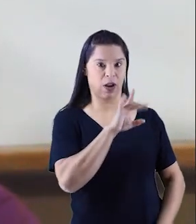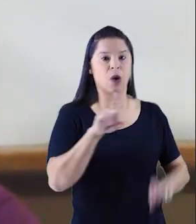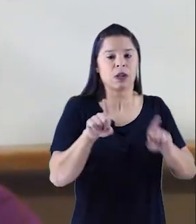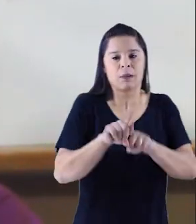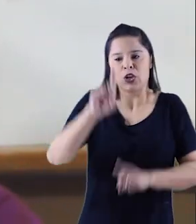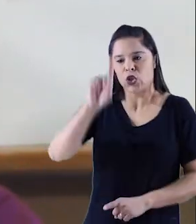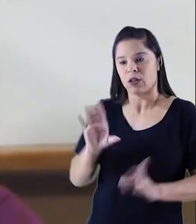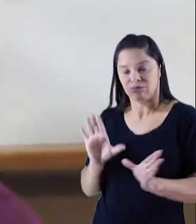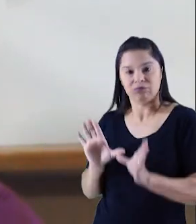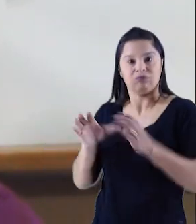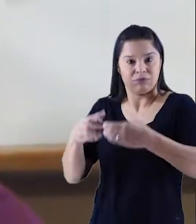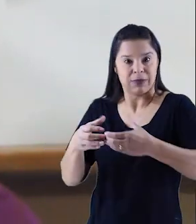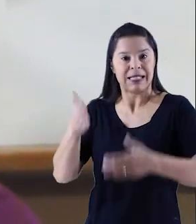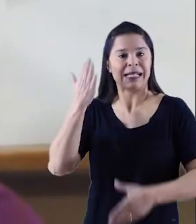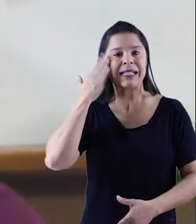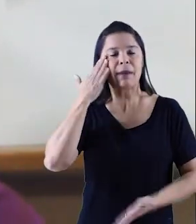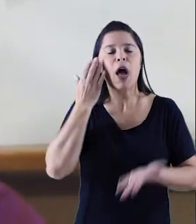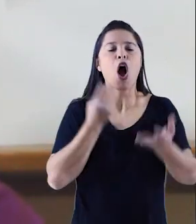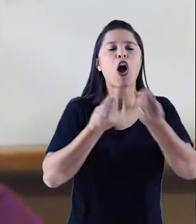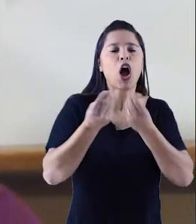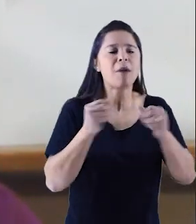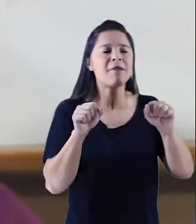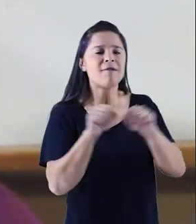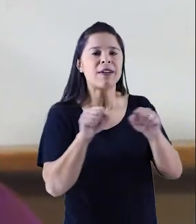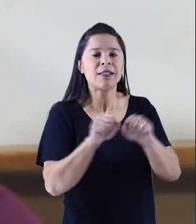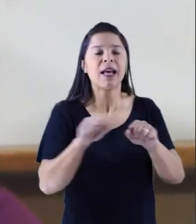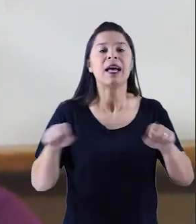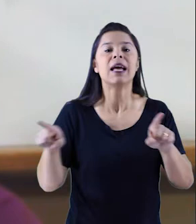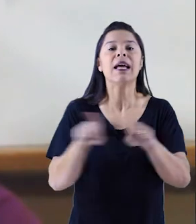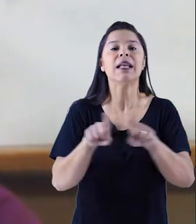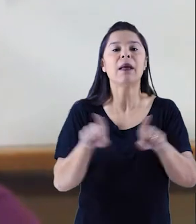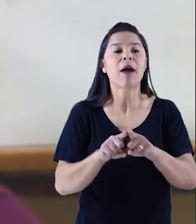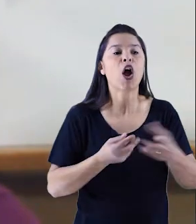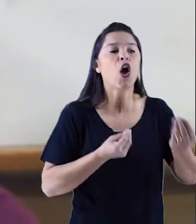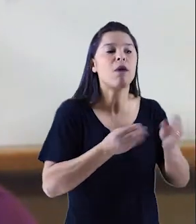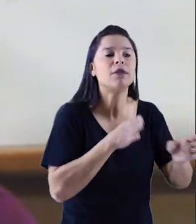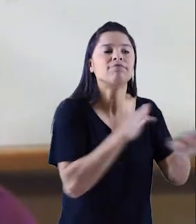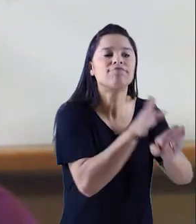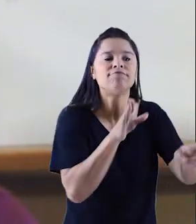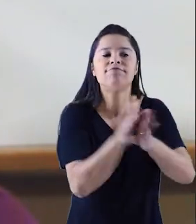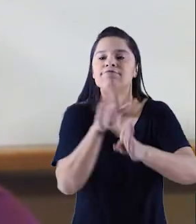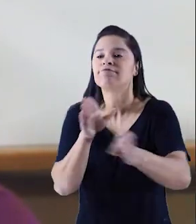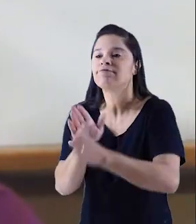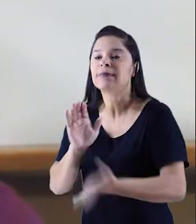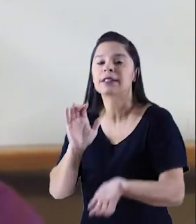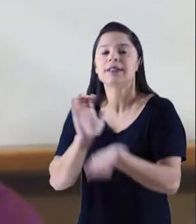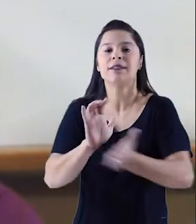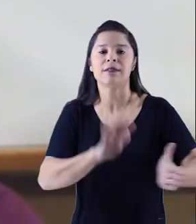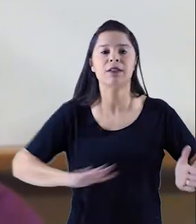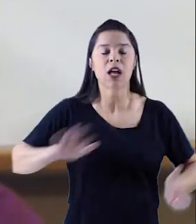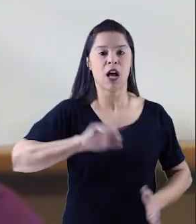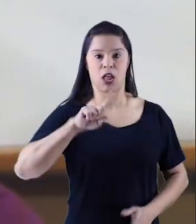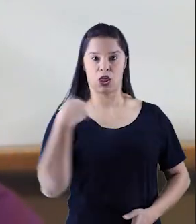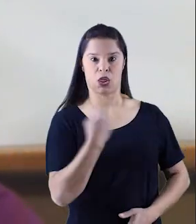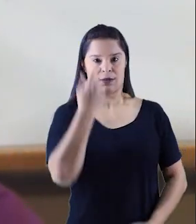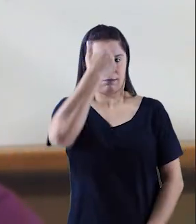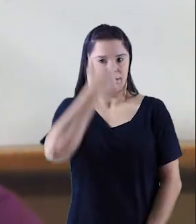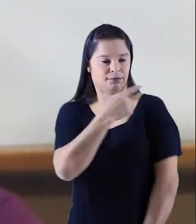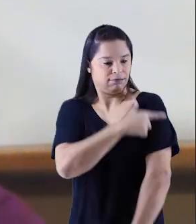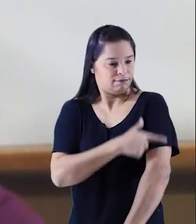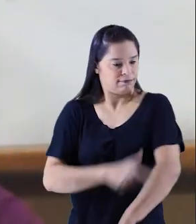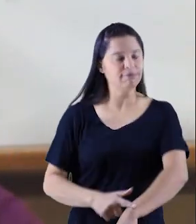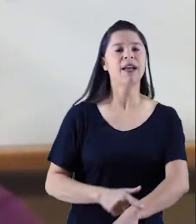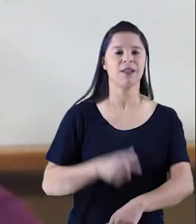quanto coletivos, sabendo o que fazer e até onde ir dentro desse contexto. As nossas atitudes, elas